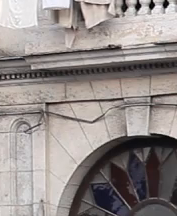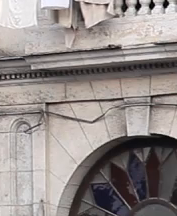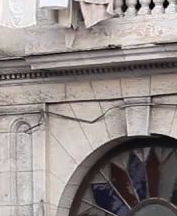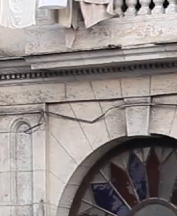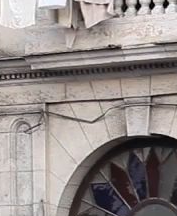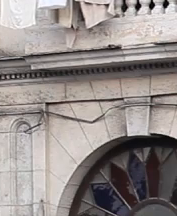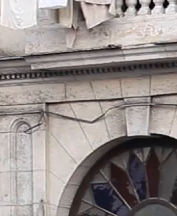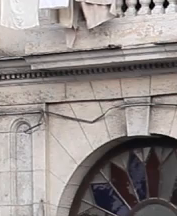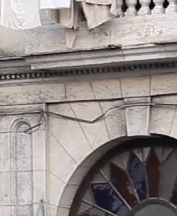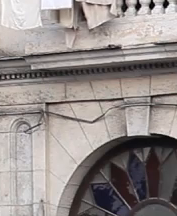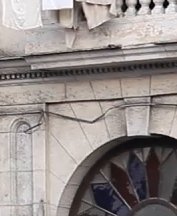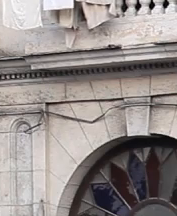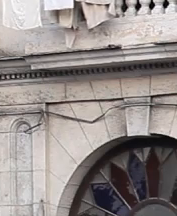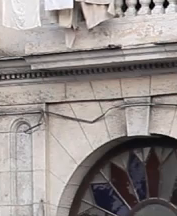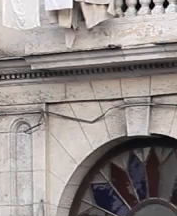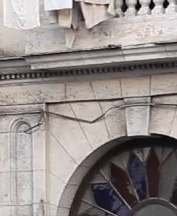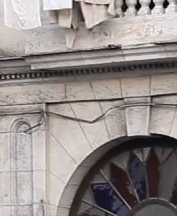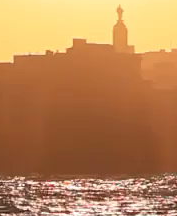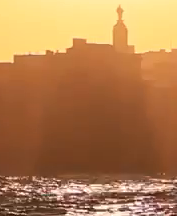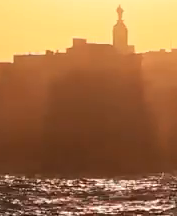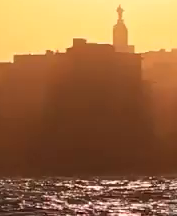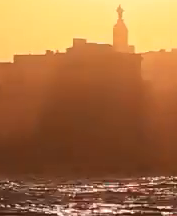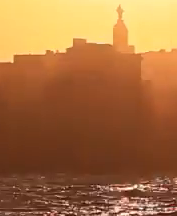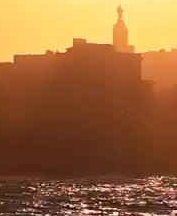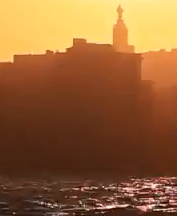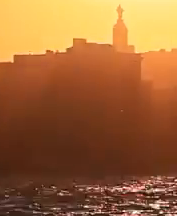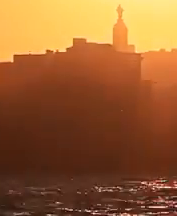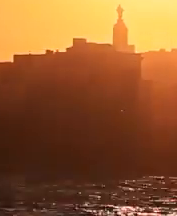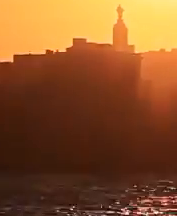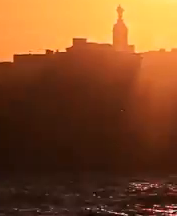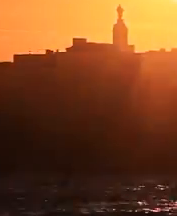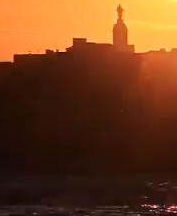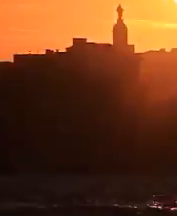Carros e ônibus passam à frente. Pôr do sol, silhueta de prédios que estão ao redor do mar.